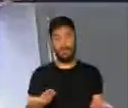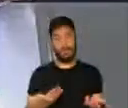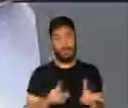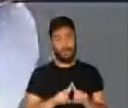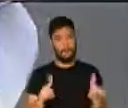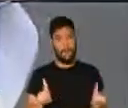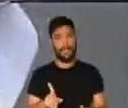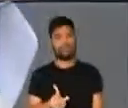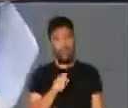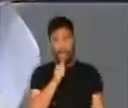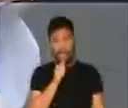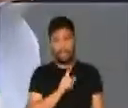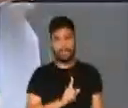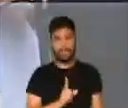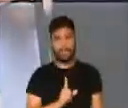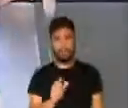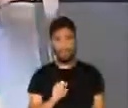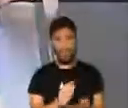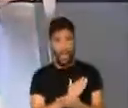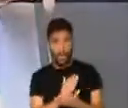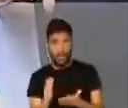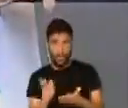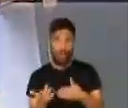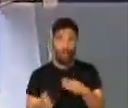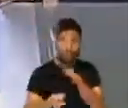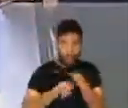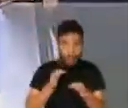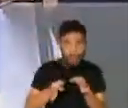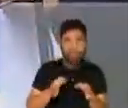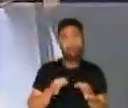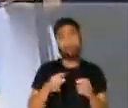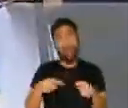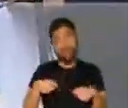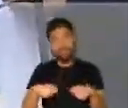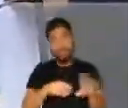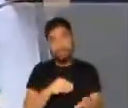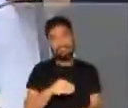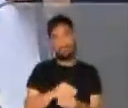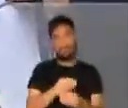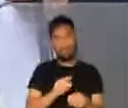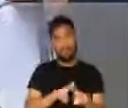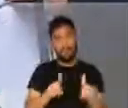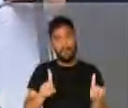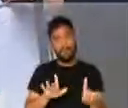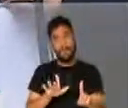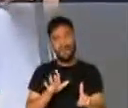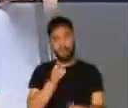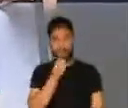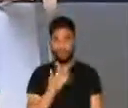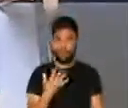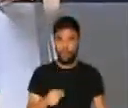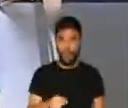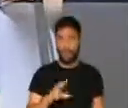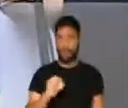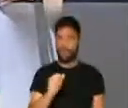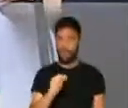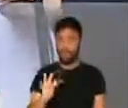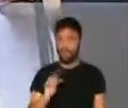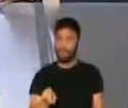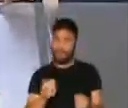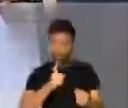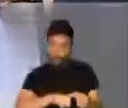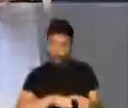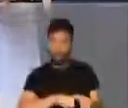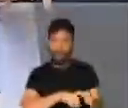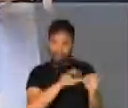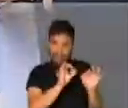modo que ainda temos algumas observações a fazer. Achamos que foi saudável o COAF voltar